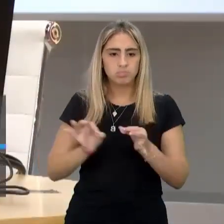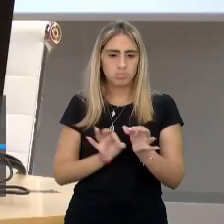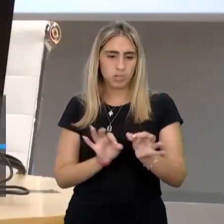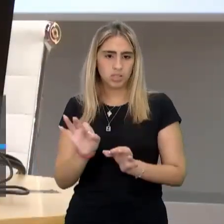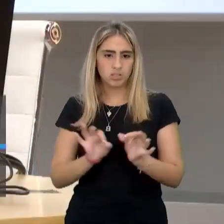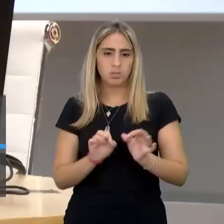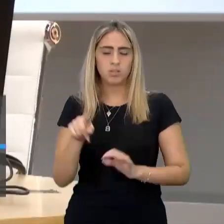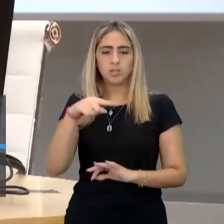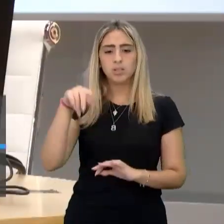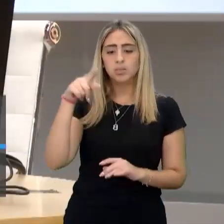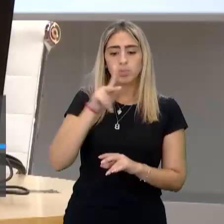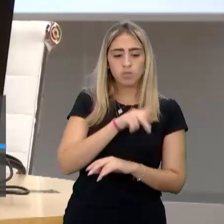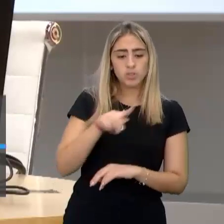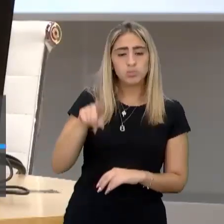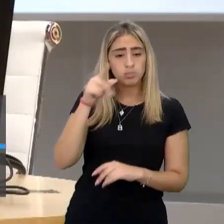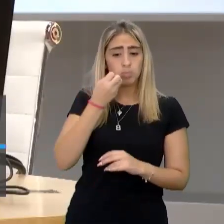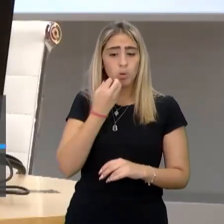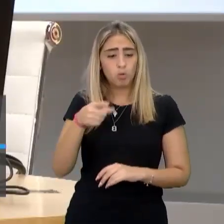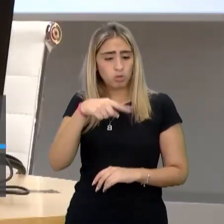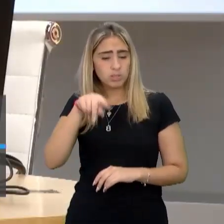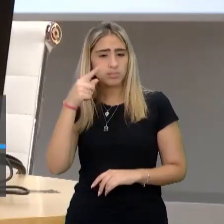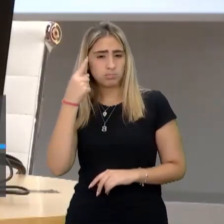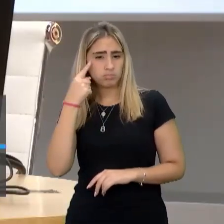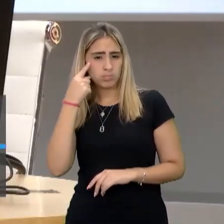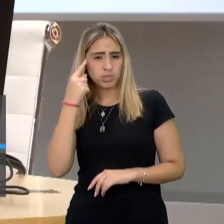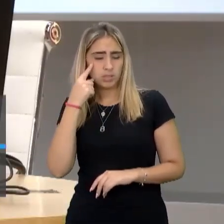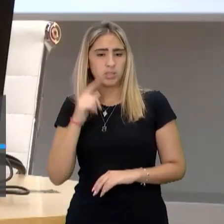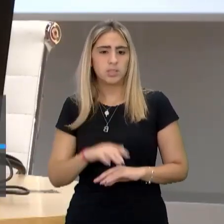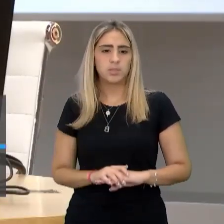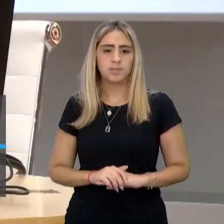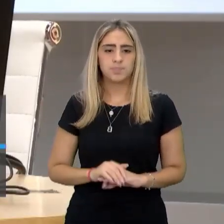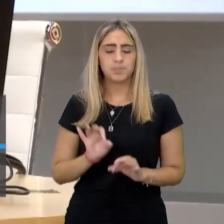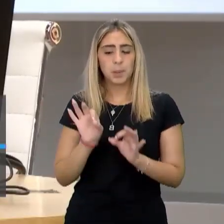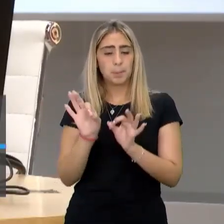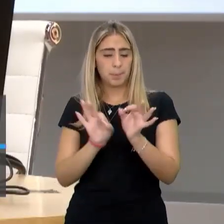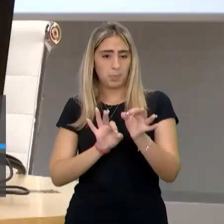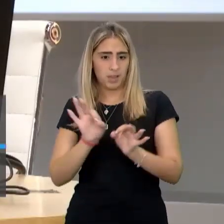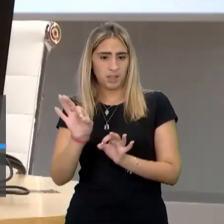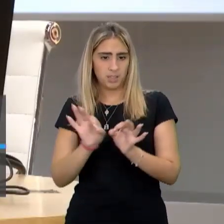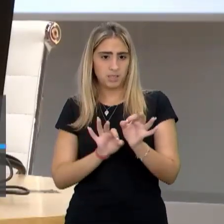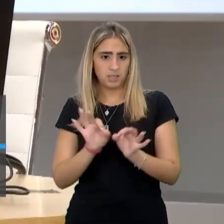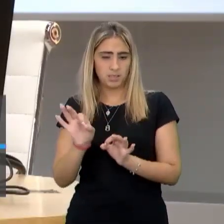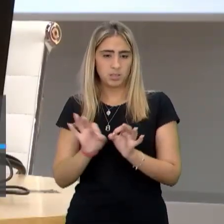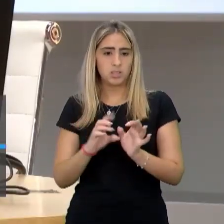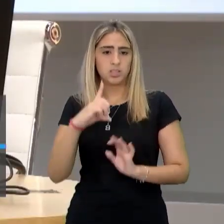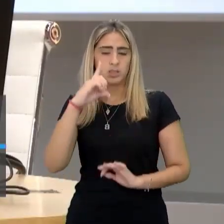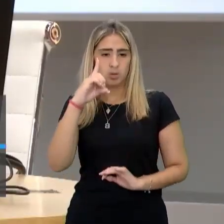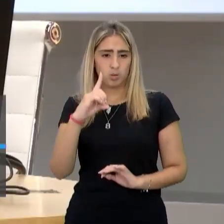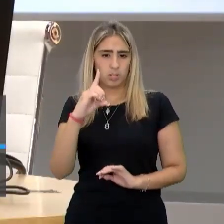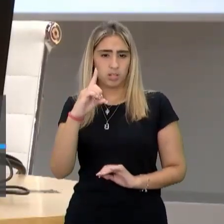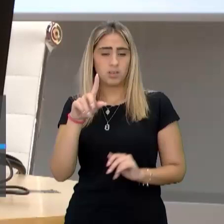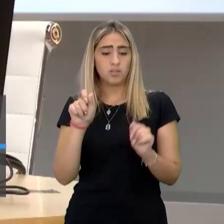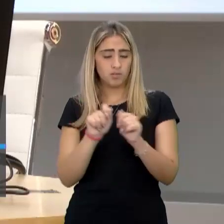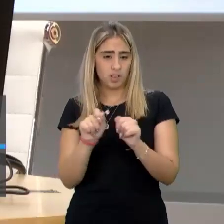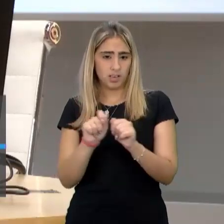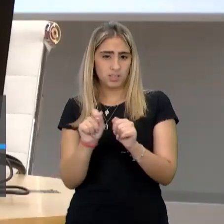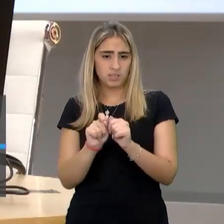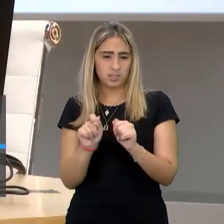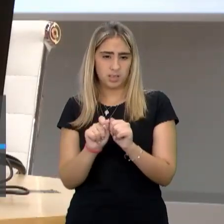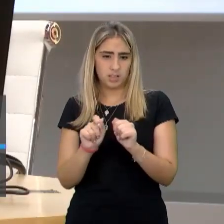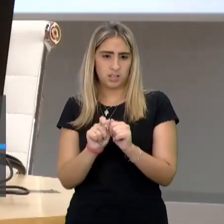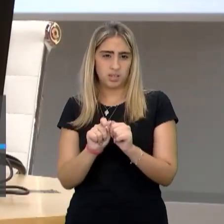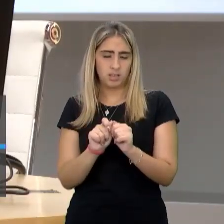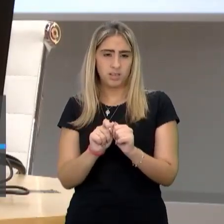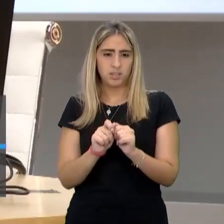pensarem, professor, que PDCA é plan, vem do inglês, né? Planejar, o D é do, de fazer,